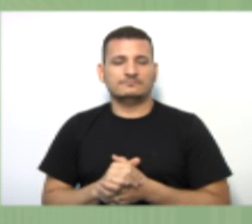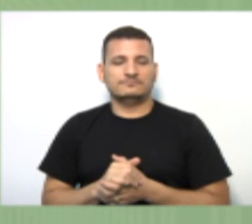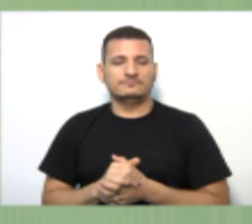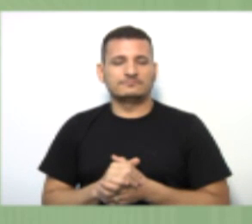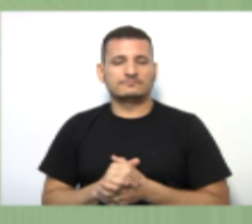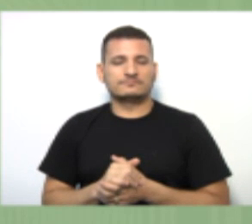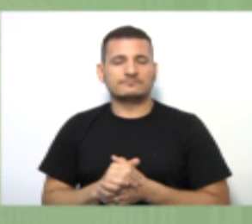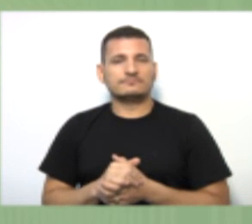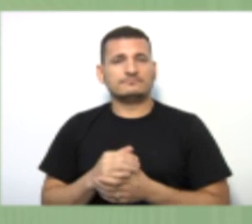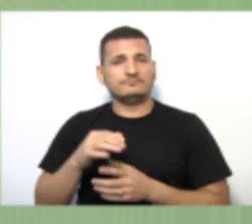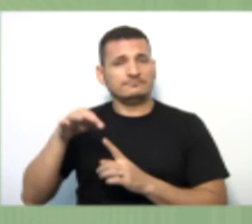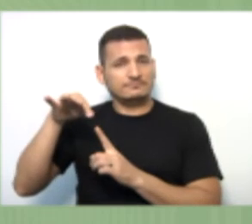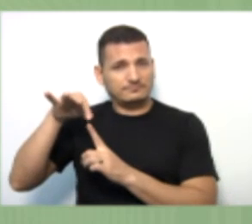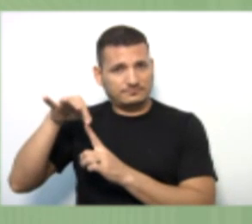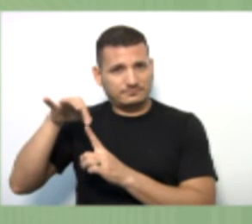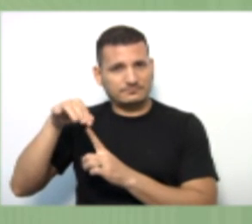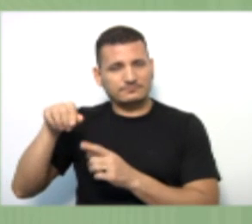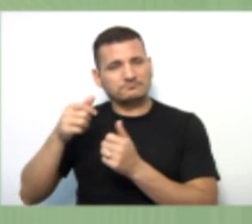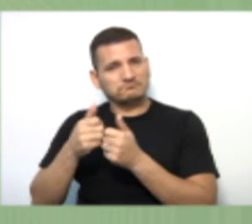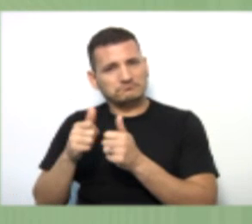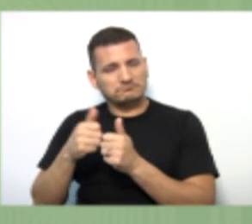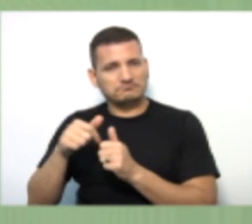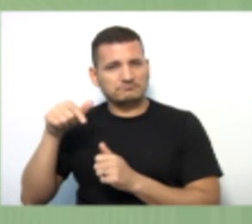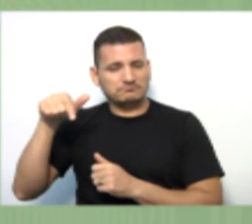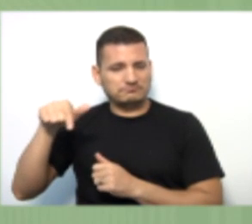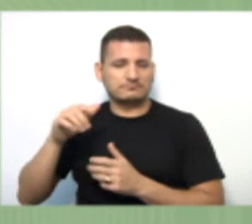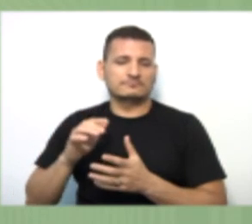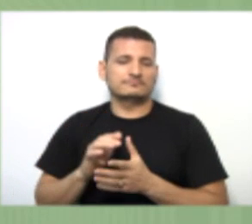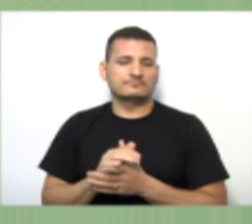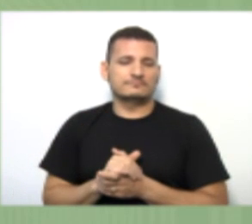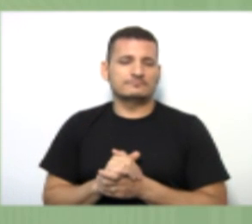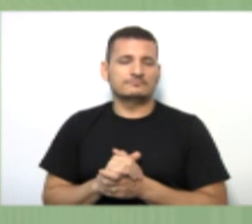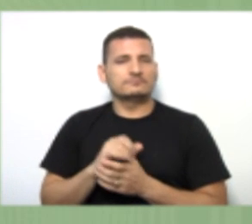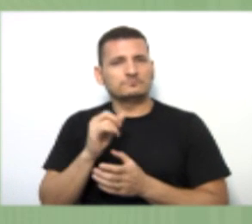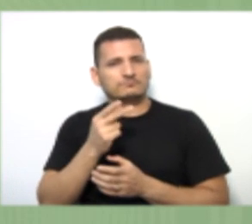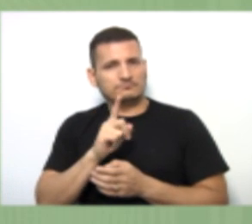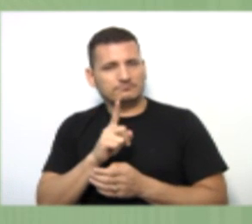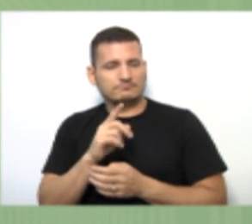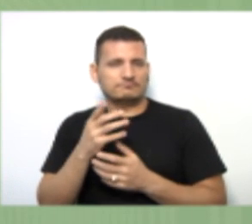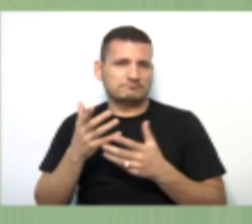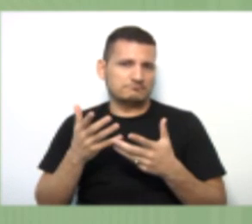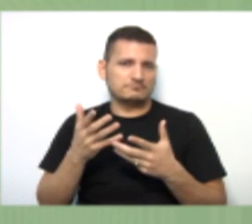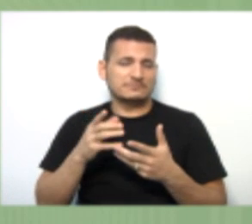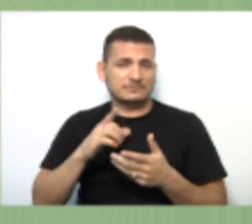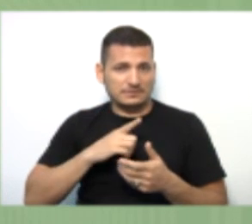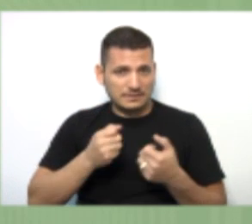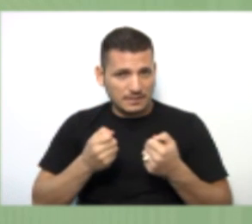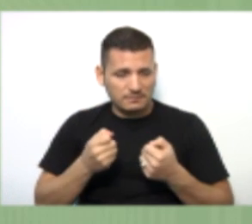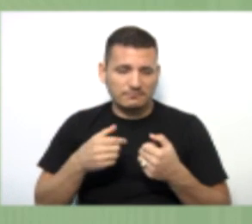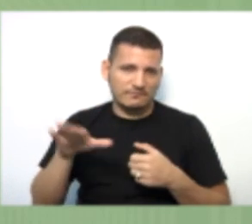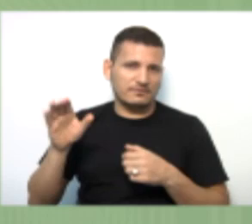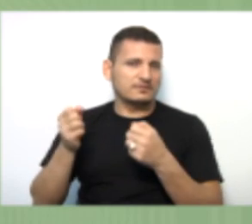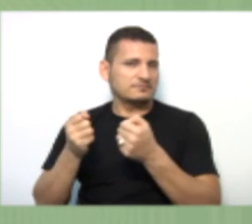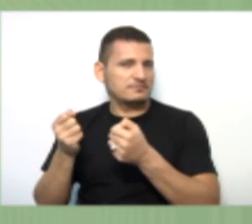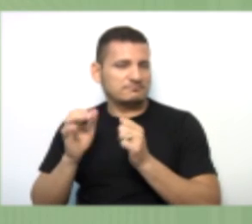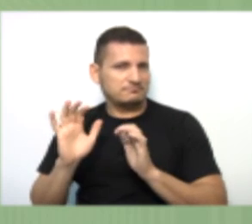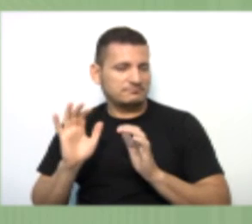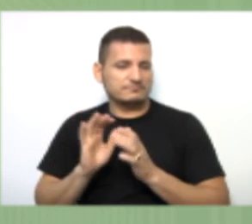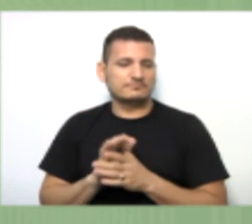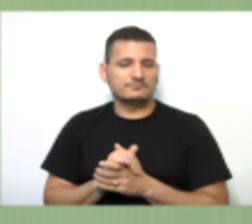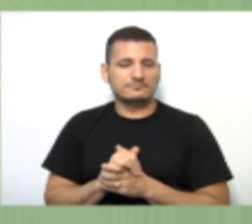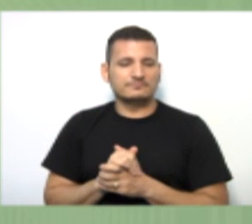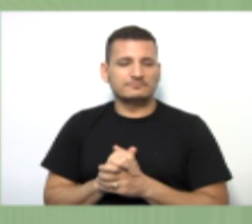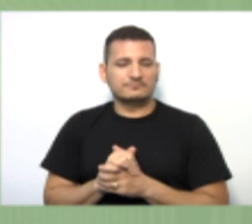você vai para a parada de ônibus, ou não, né? Quem vai de carro pega o carro, a mãe pega você e traz até a escola.